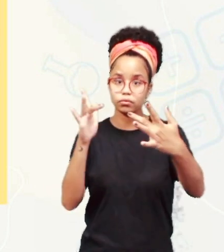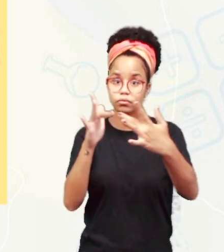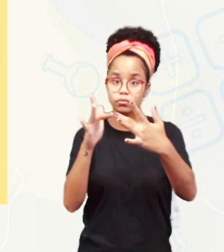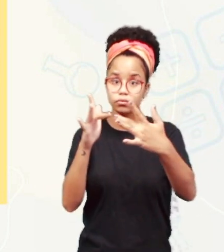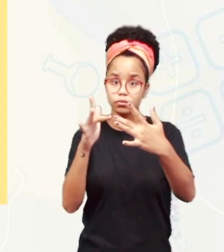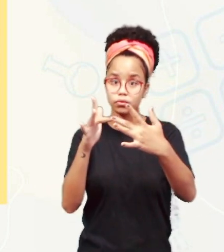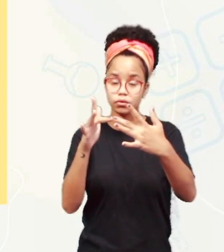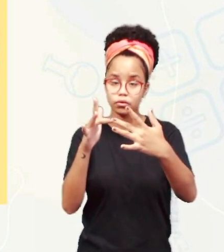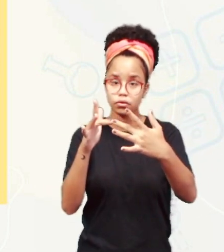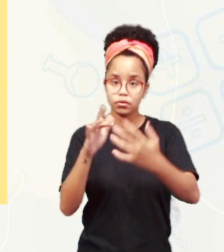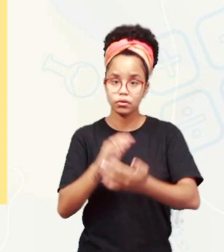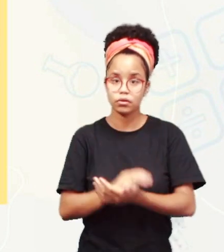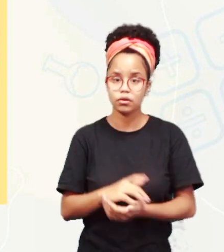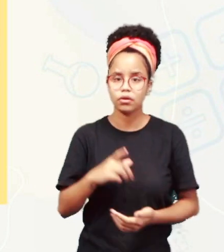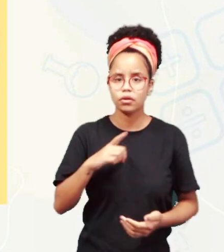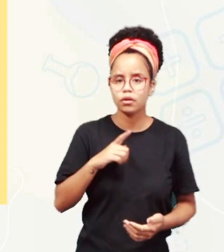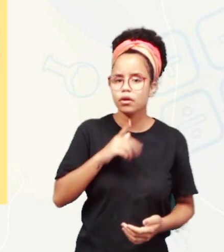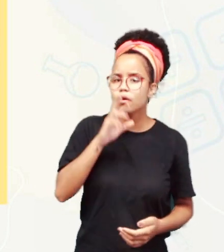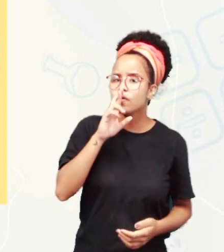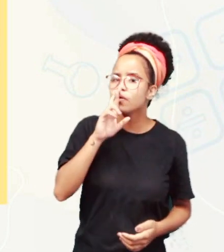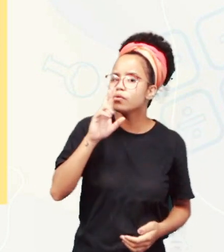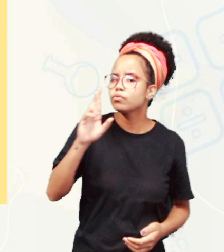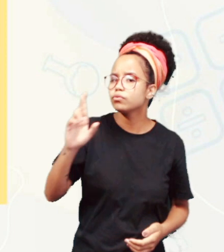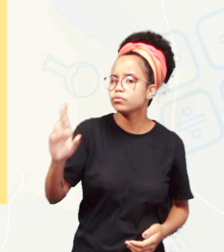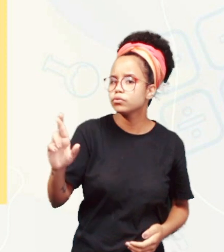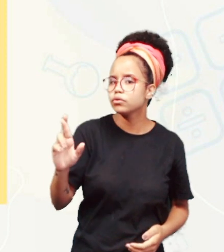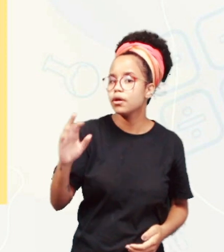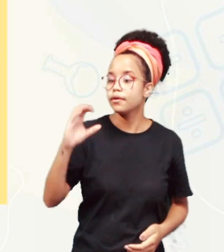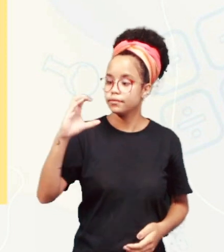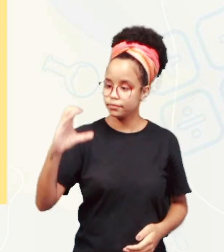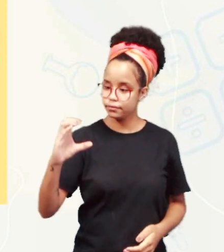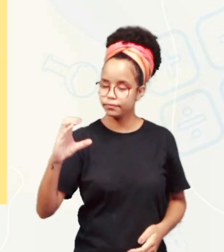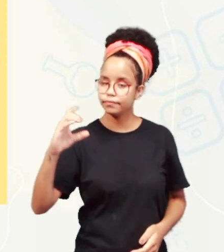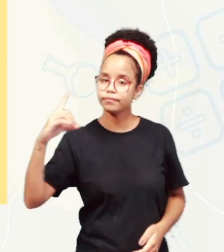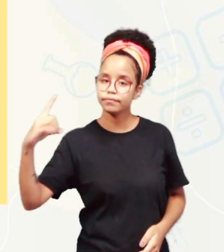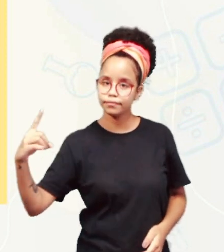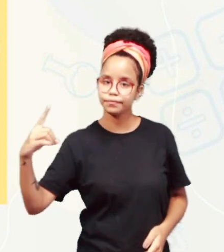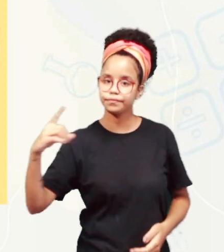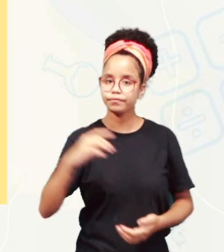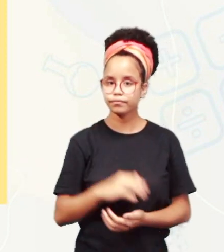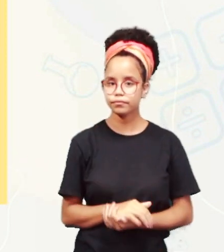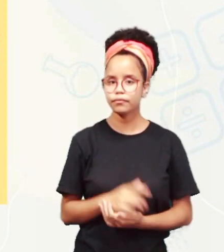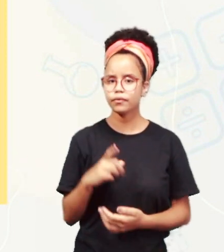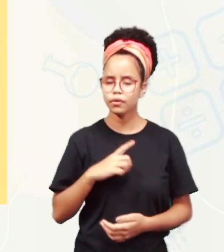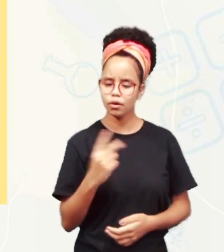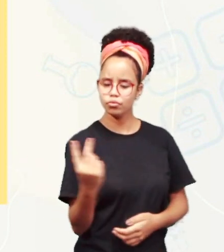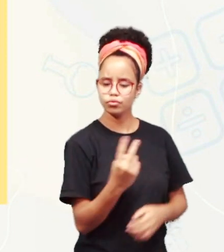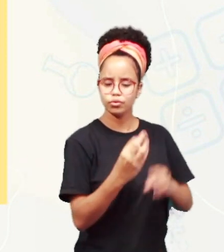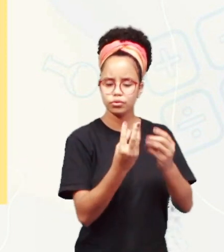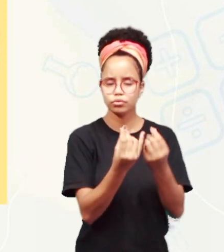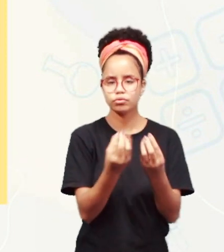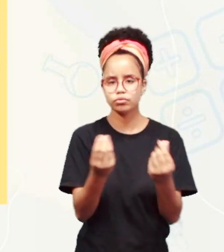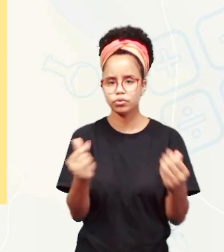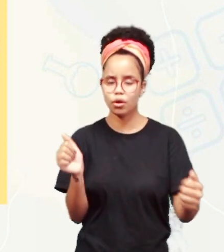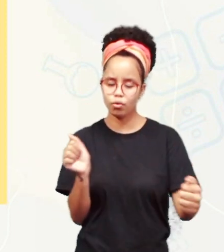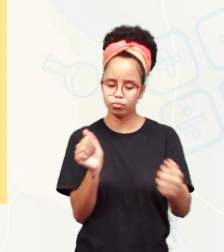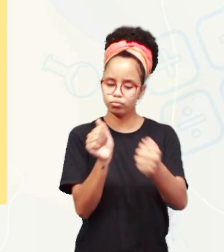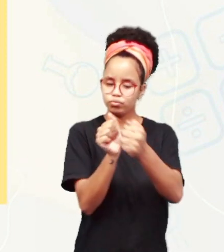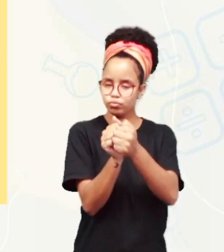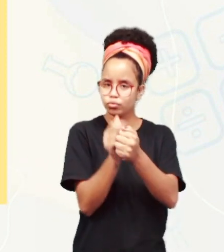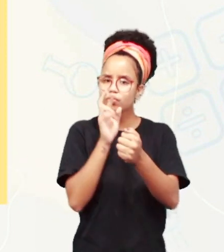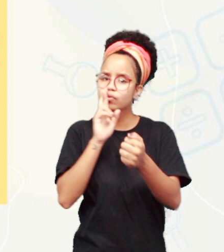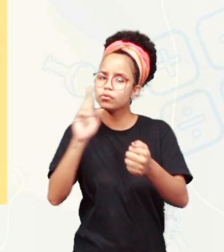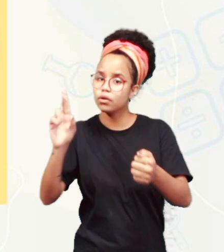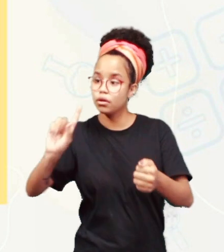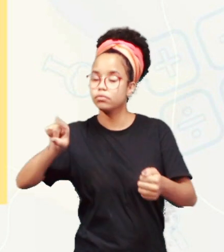vão dá origem aos produtos CD Então tinha duas substâncias que se uniram e